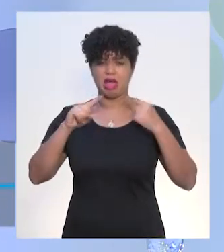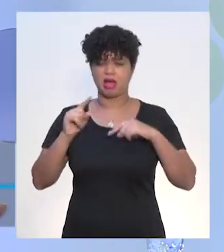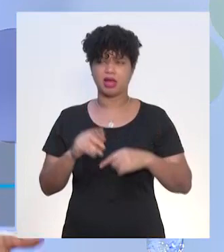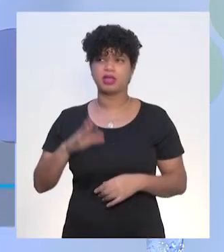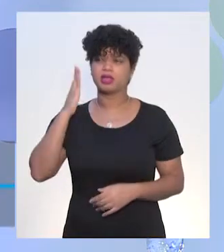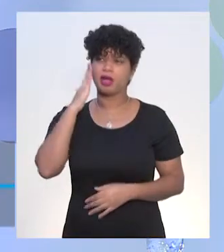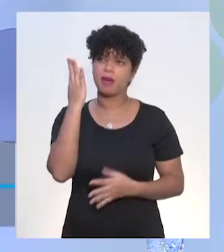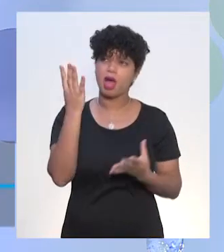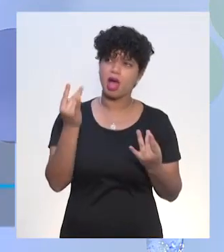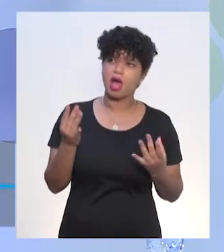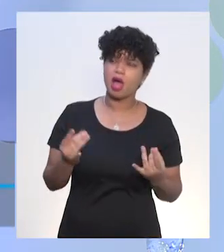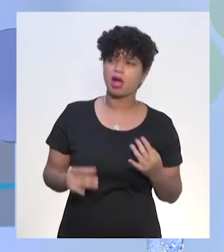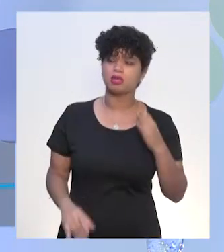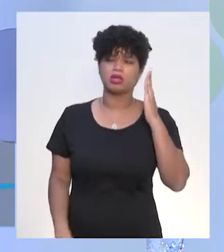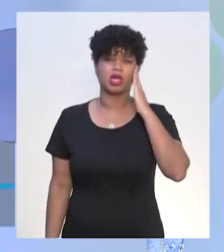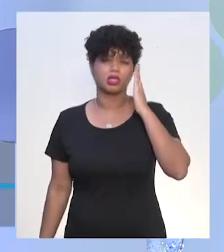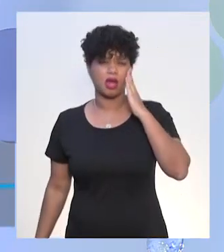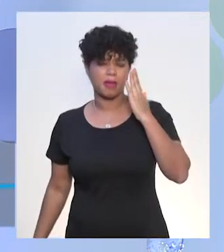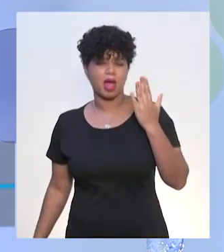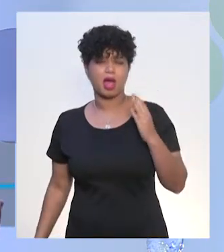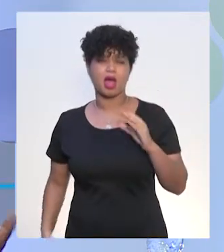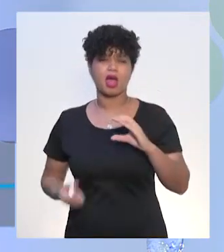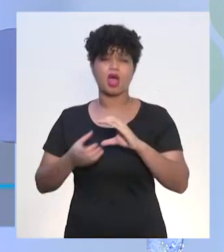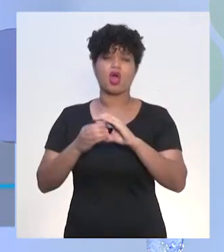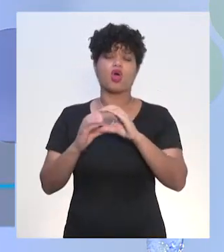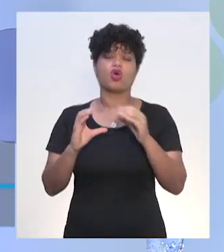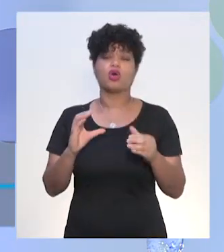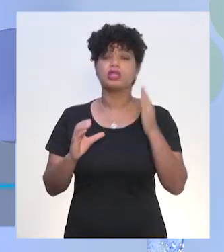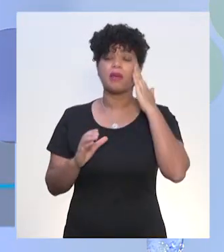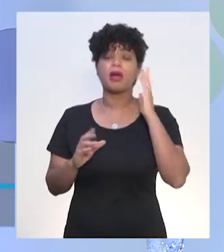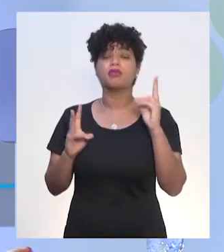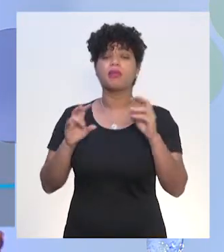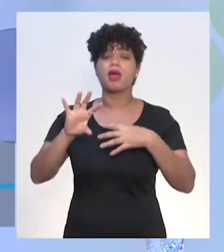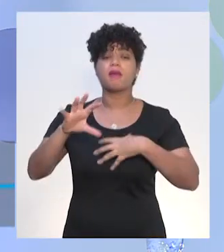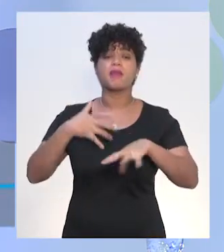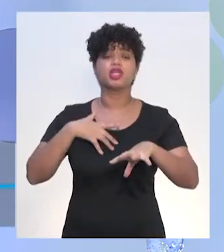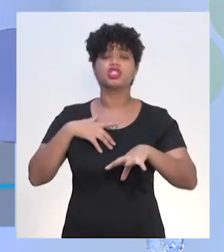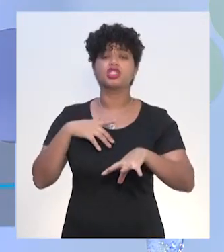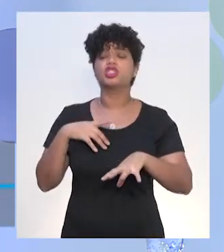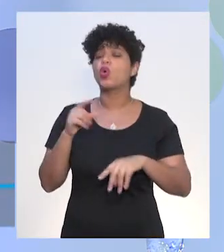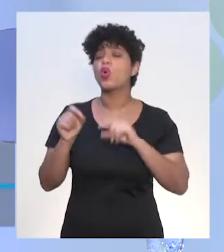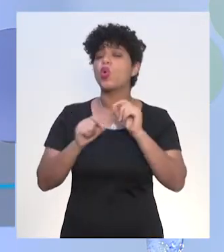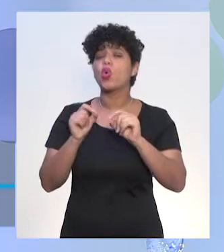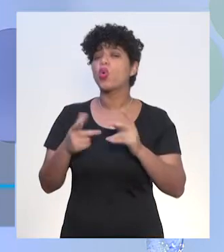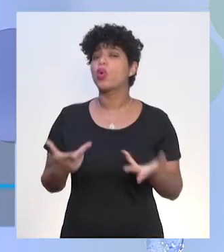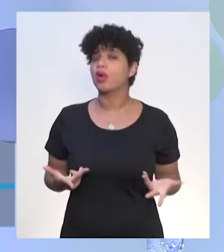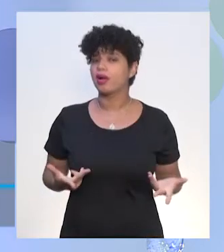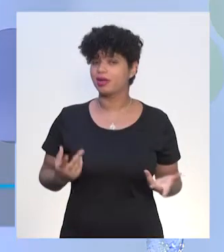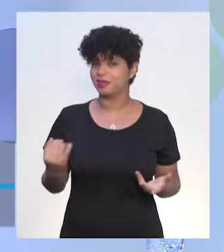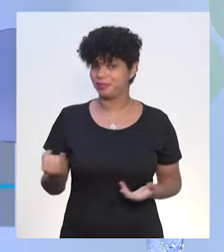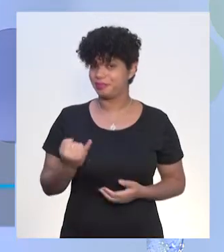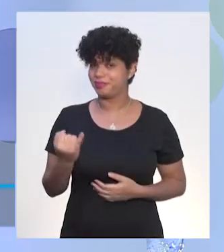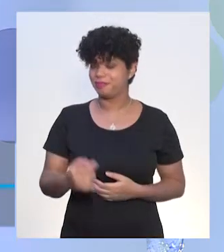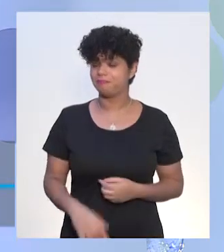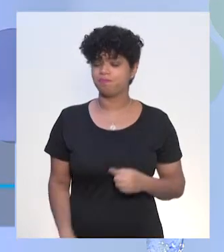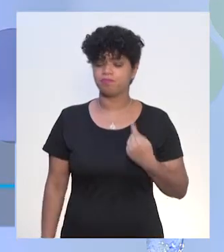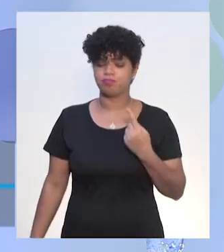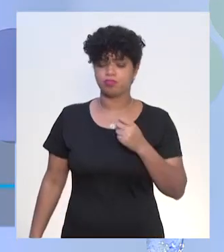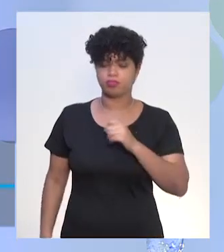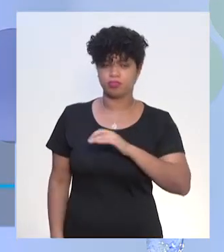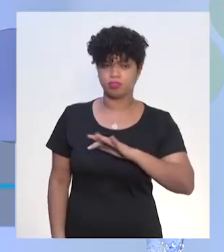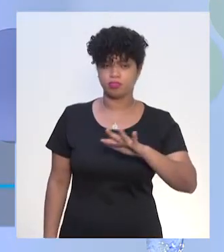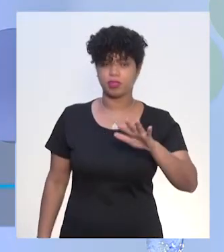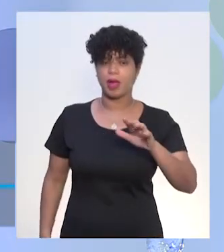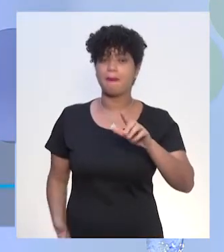saber o que que é assertividade o que é empatia né é uma dinâmica que a gente espalha